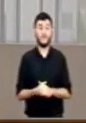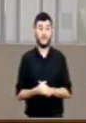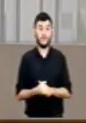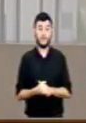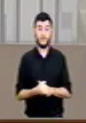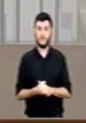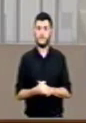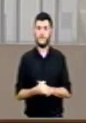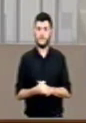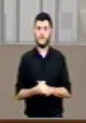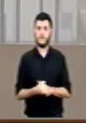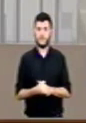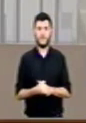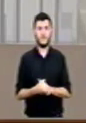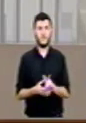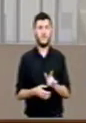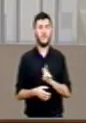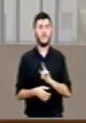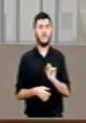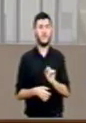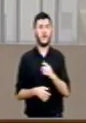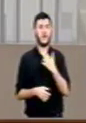apregou a reclamação